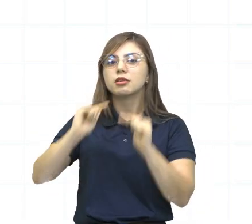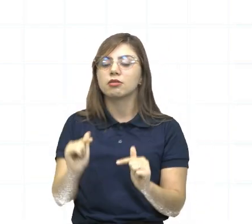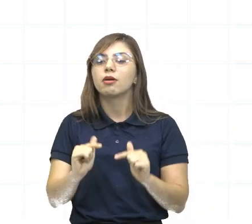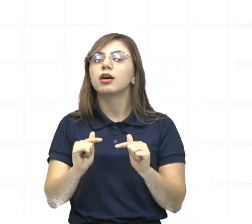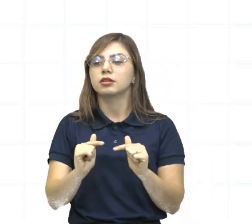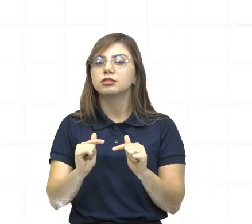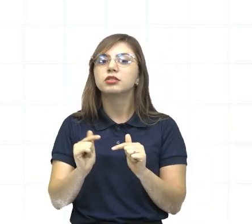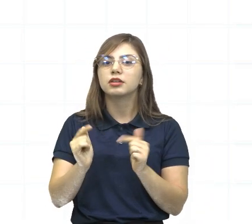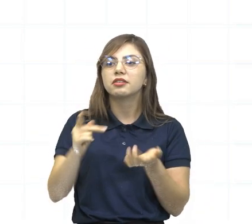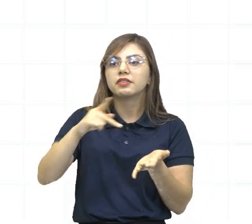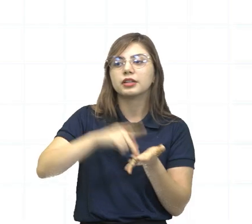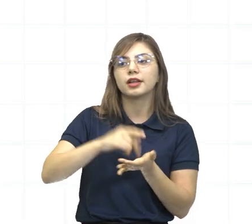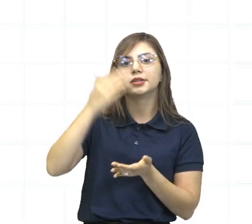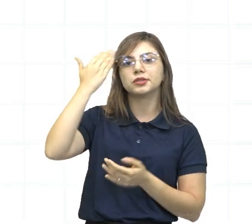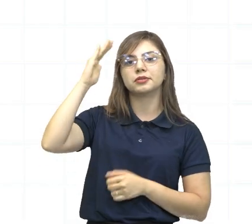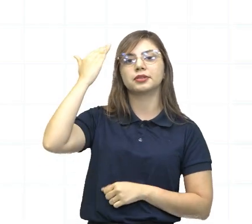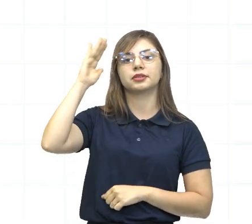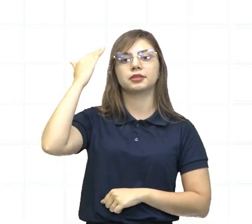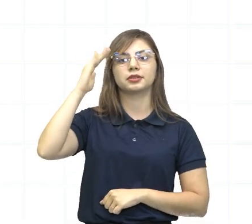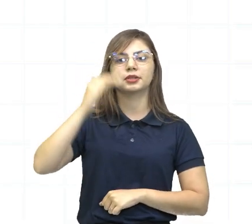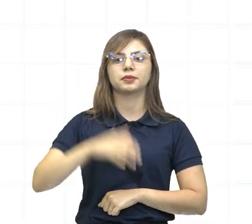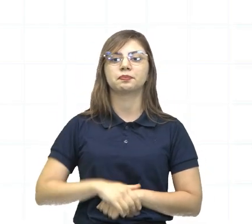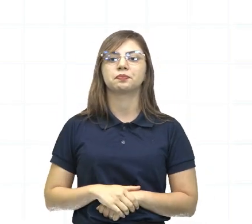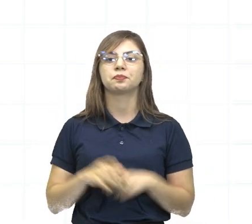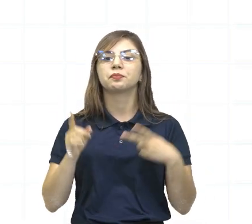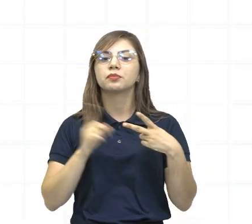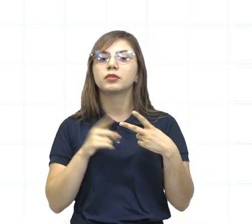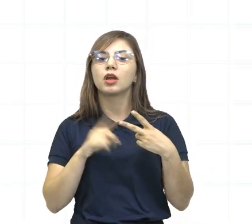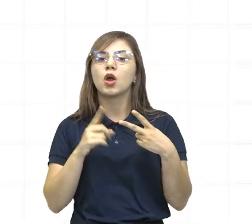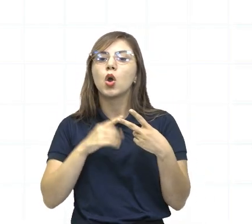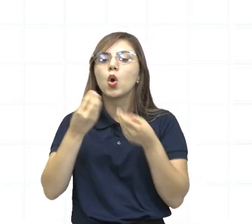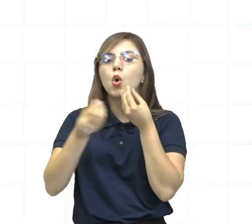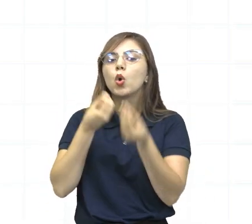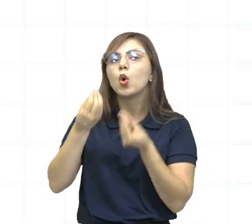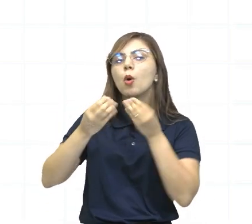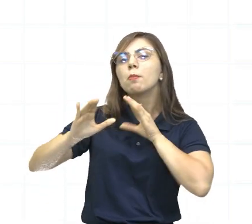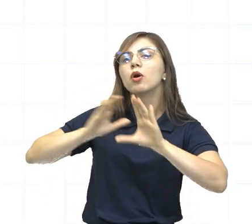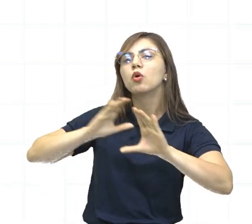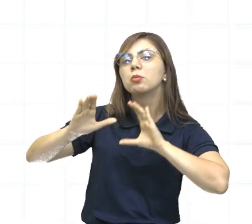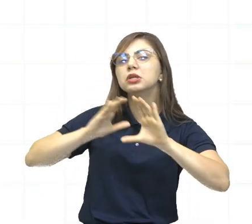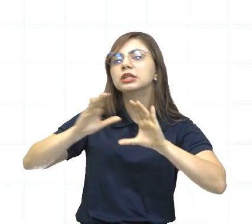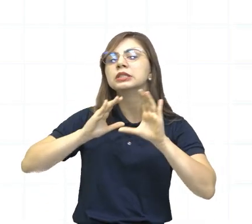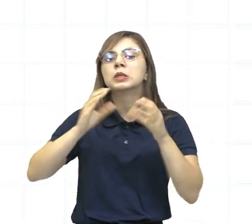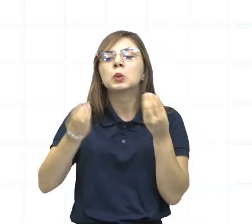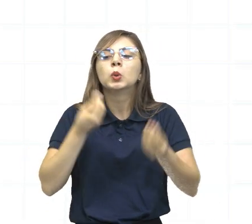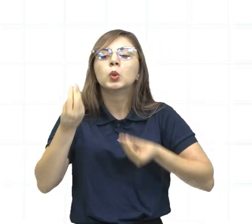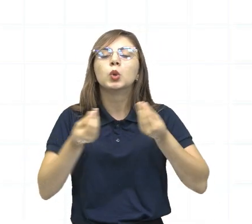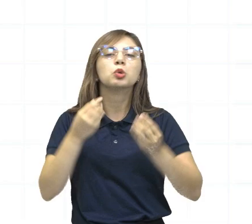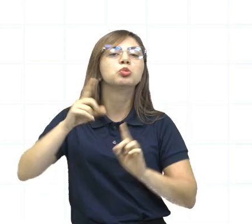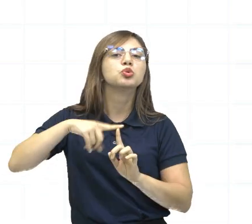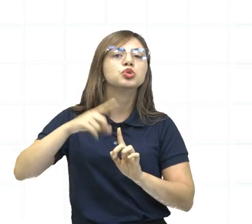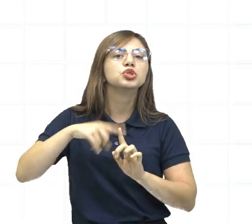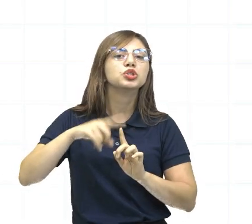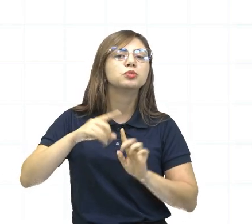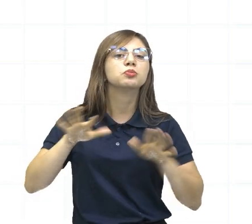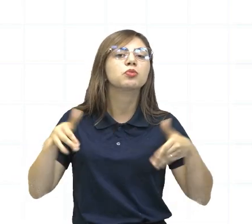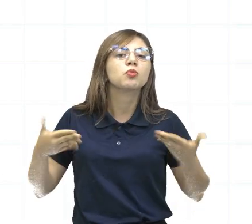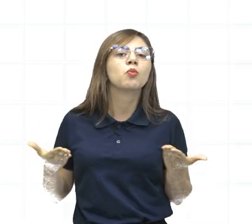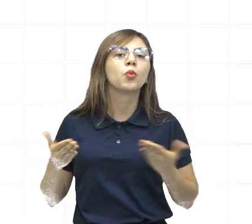tá? Communication style, como é que é o tipo de comunicação, o estilo de comunicação do Low Context Culture?